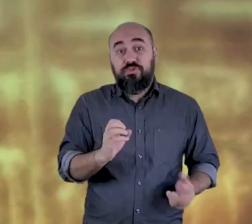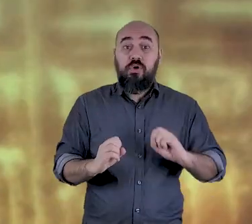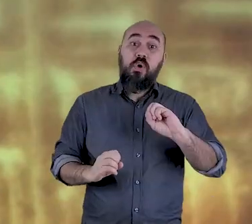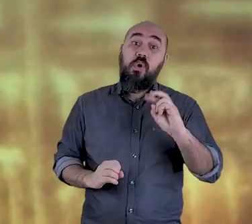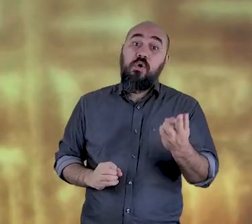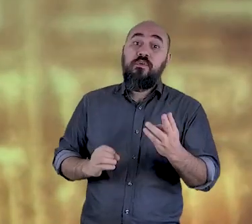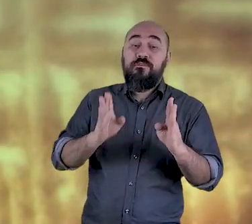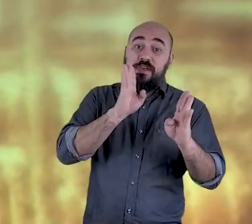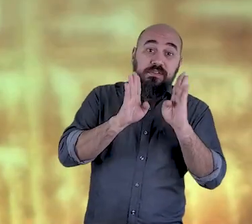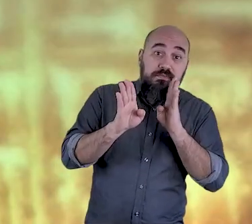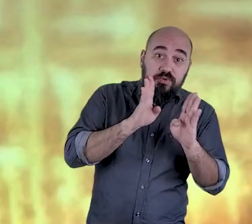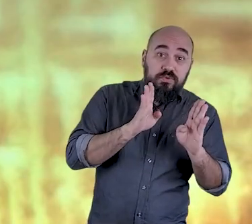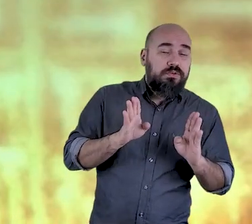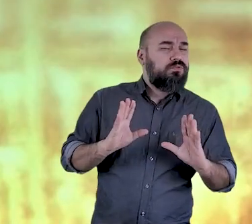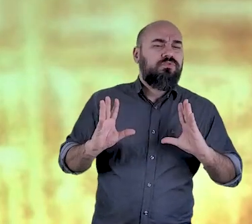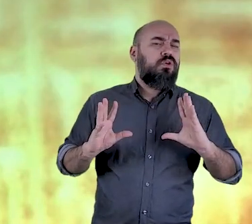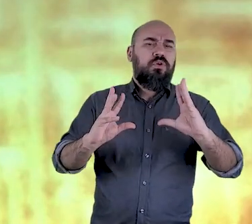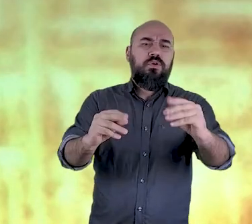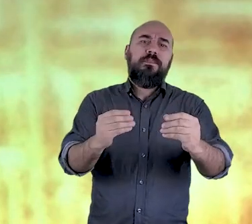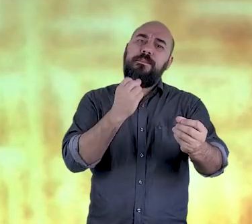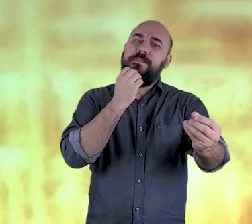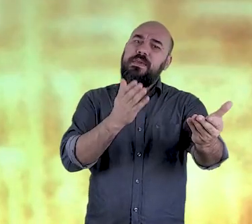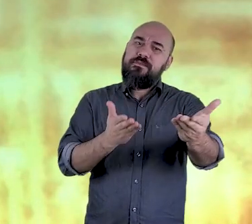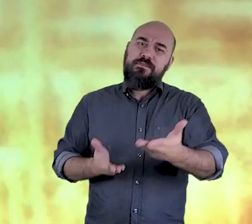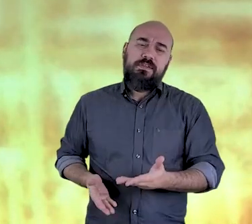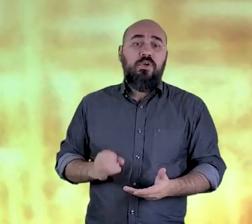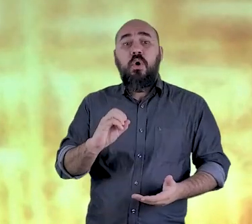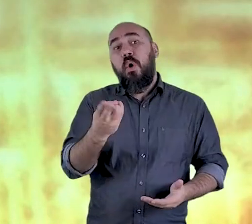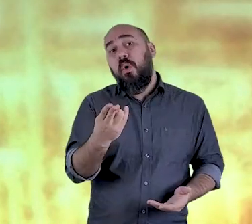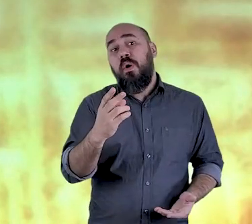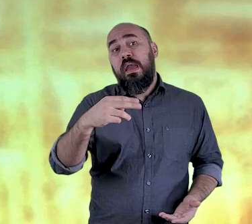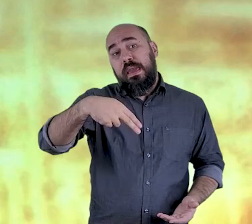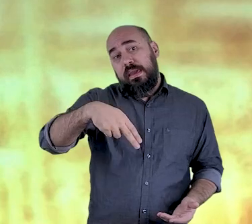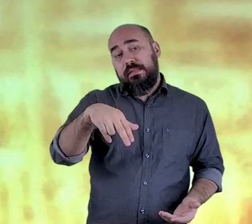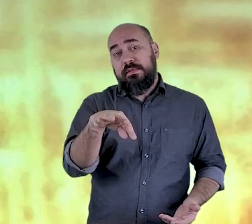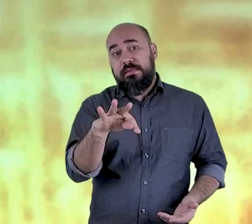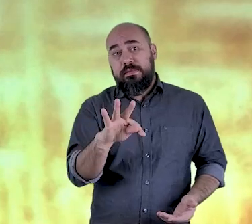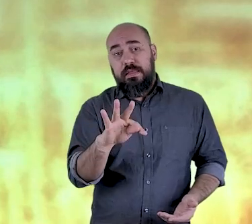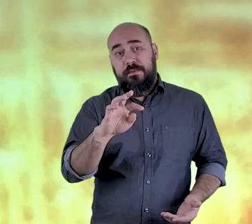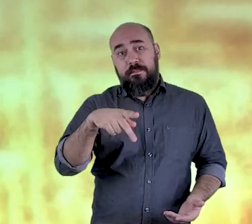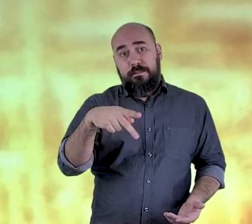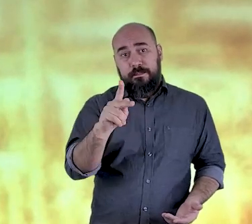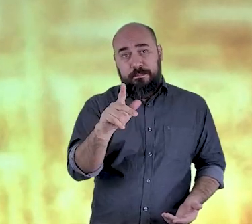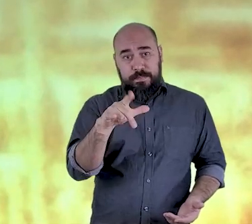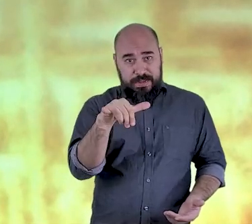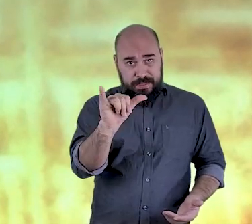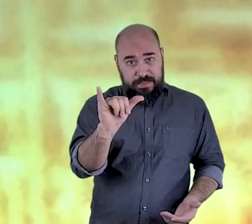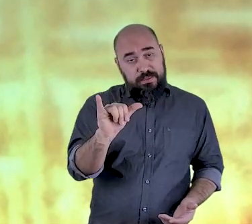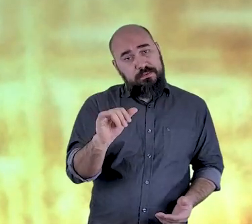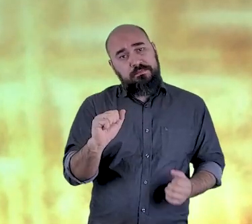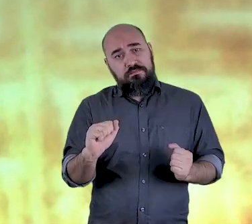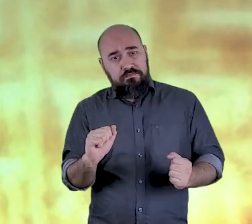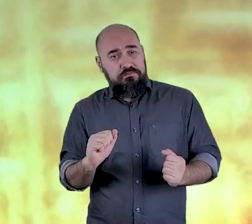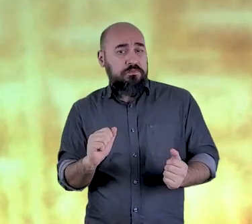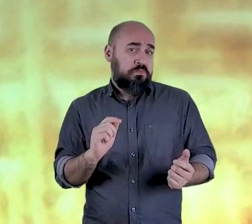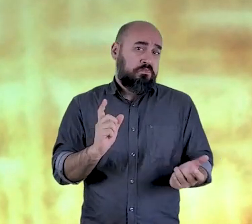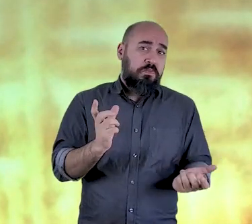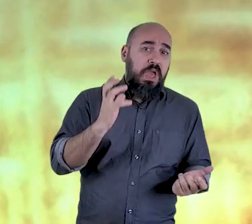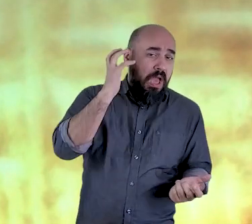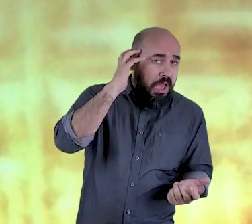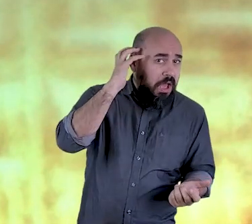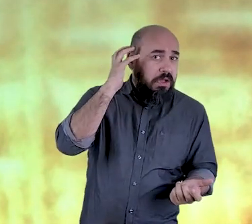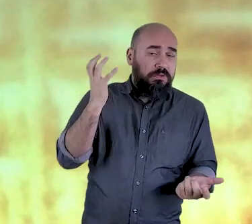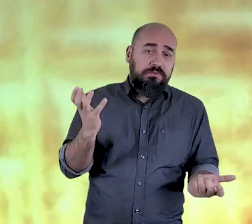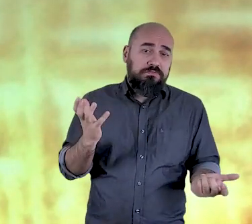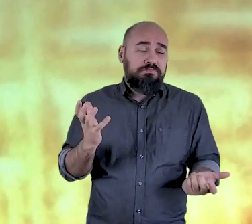Facebook todos são muito bem-vindos ou você tá vendo até no mdplay na Rádio Novo Tempo É sempre bom fazemos parte desta família